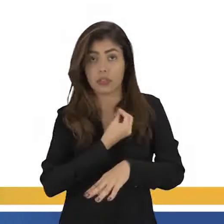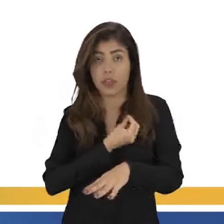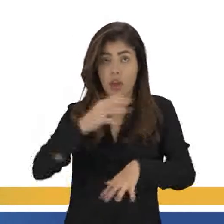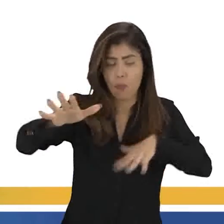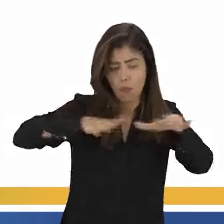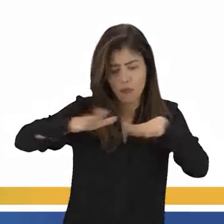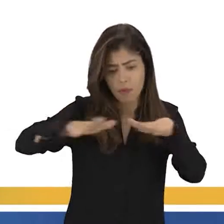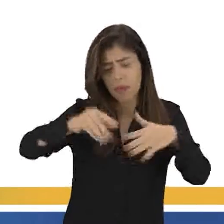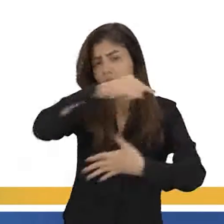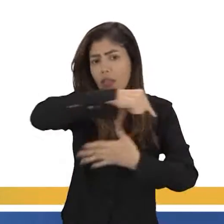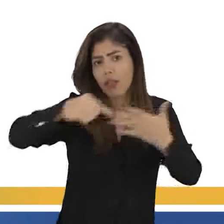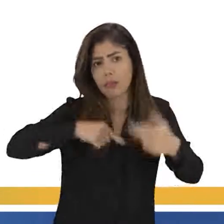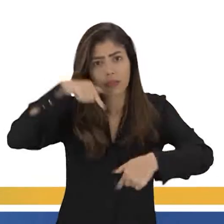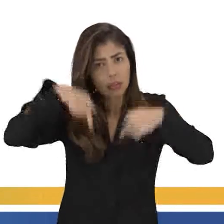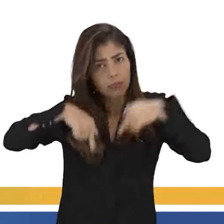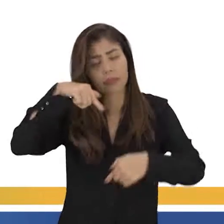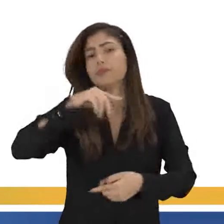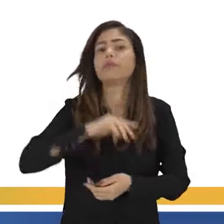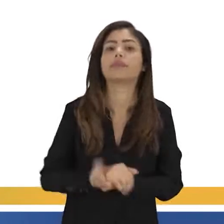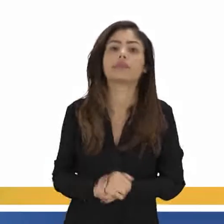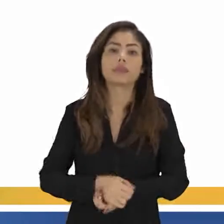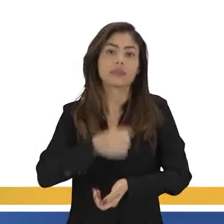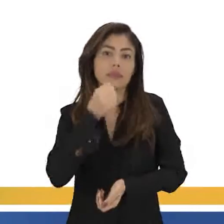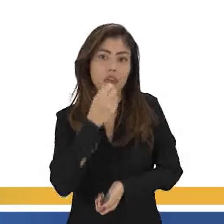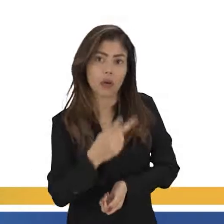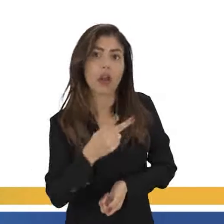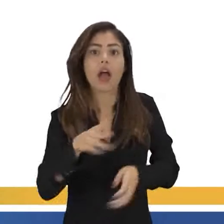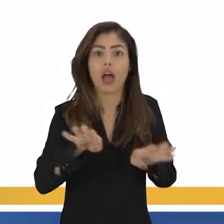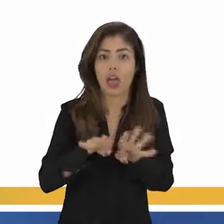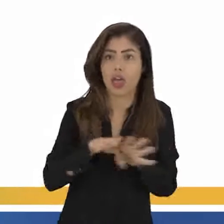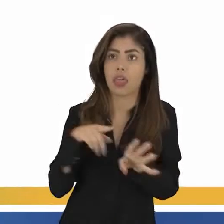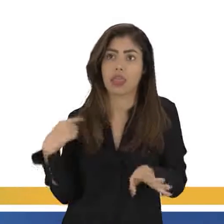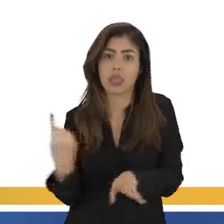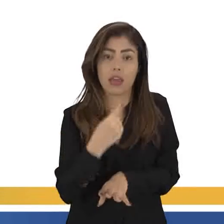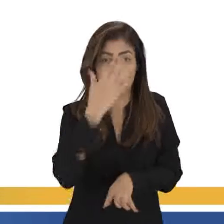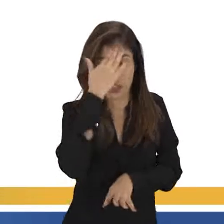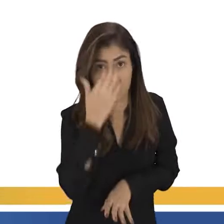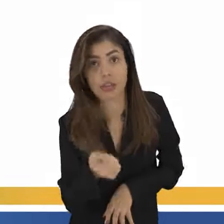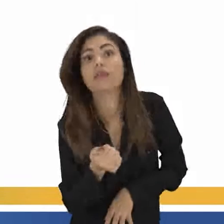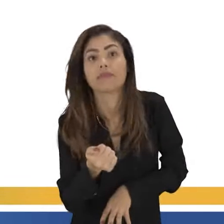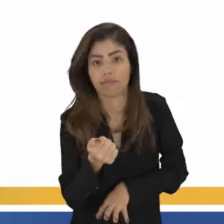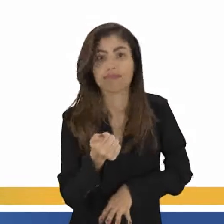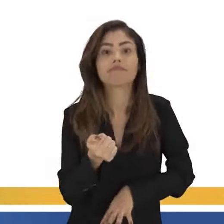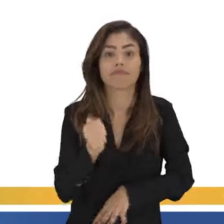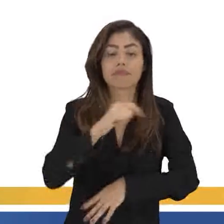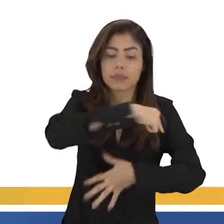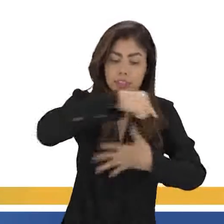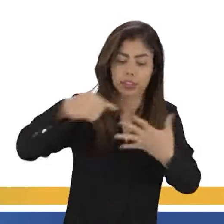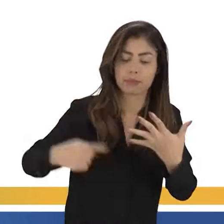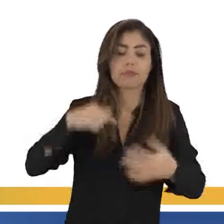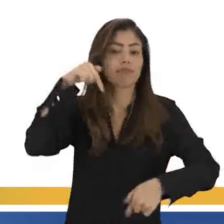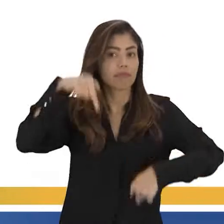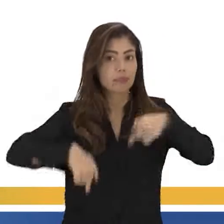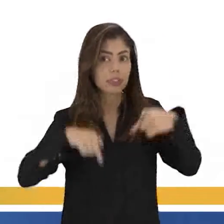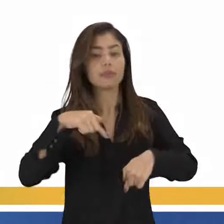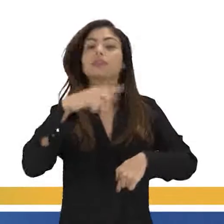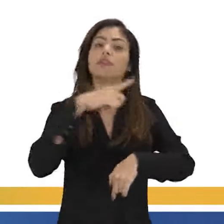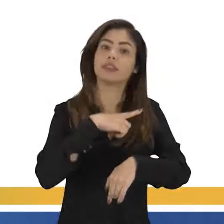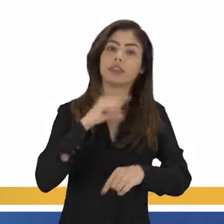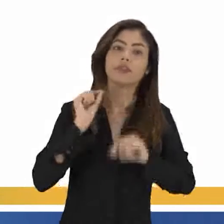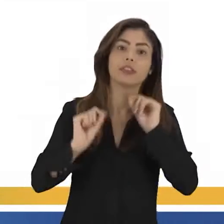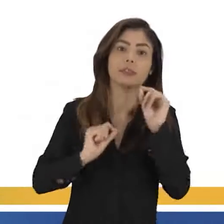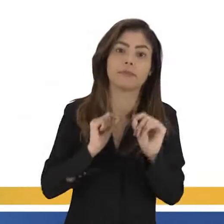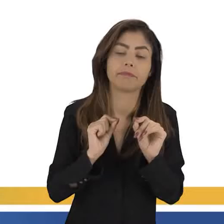movimentação do elemento químico. Então, vocês sabem, né, que os elementos químicos, eles